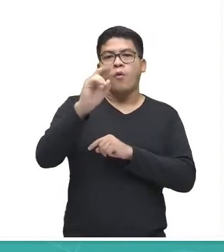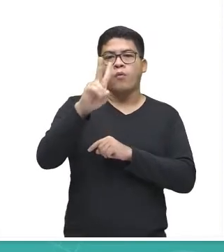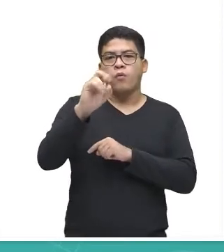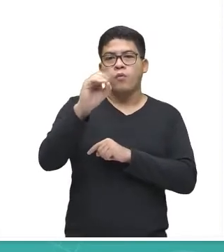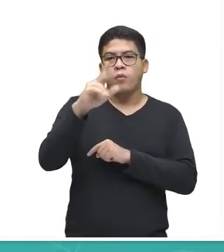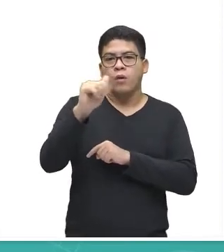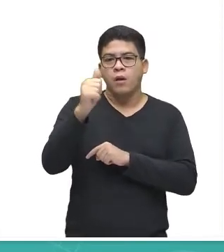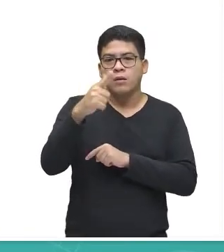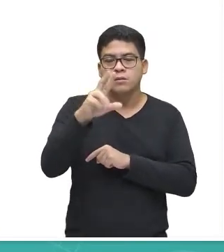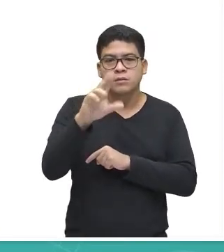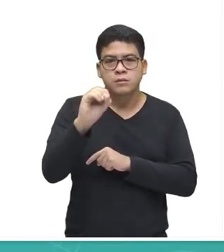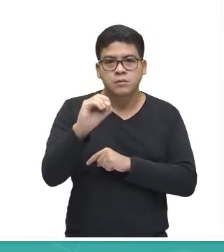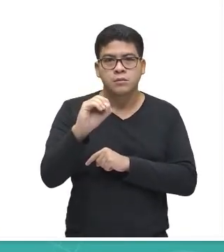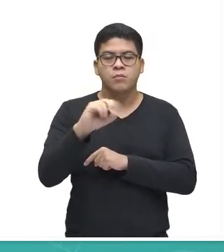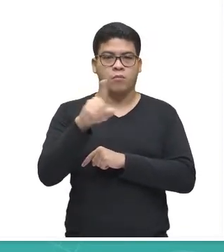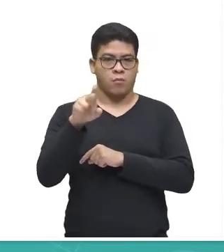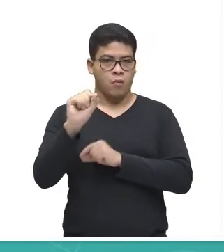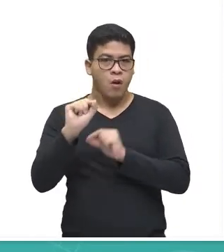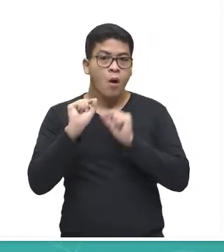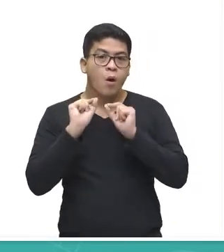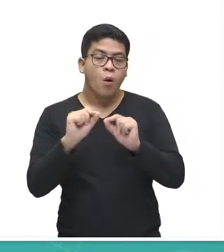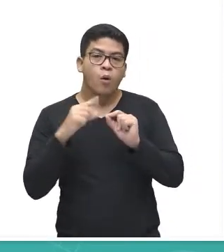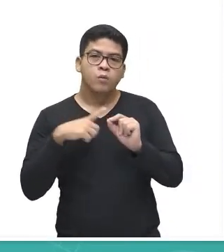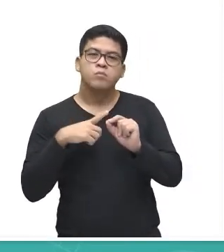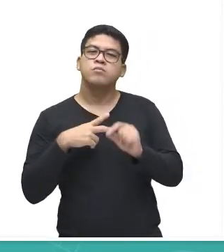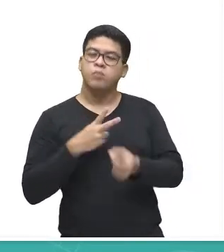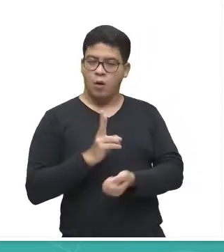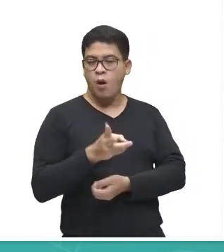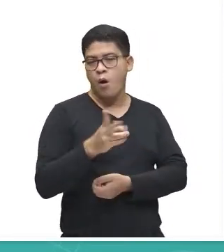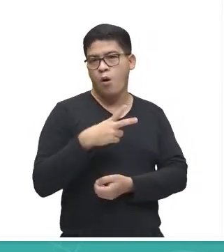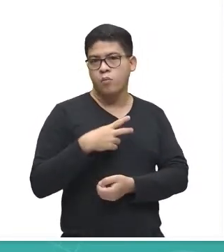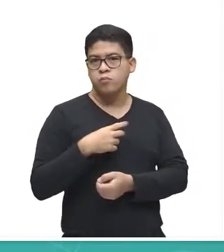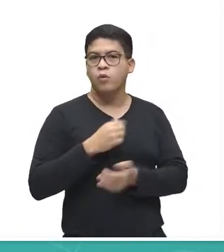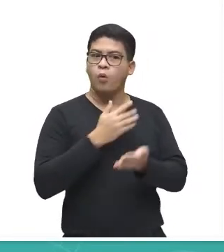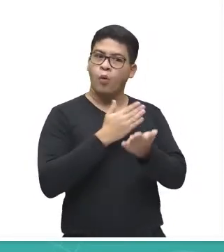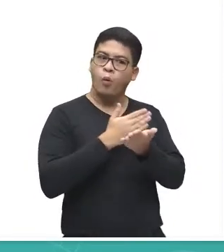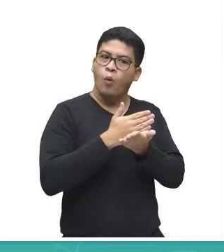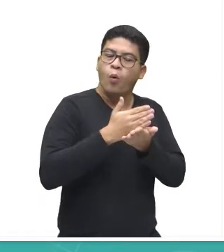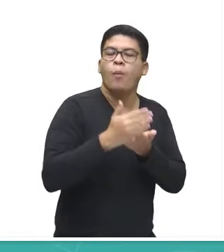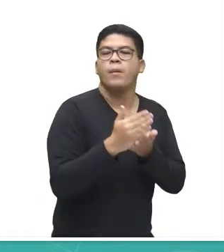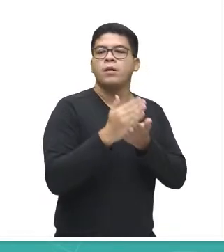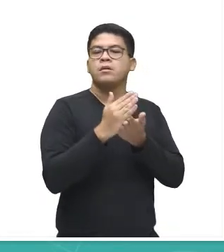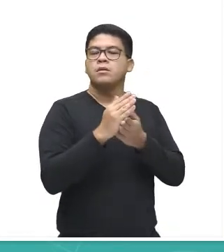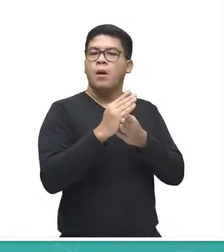daí também poder haver a concepção, né? Muito bem?